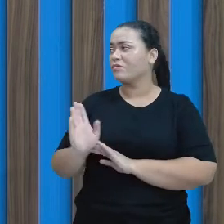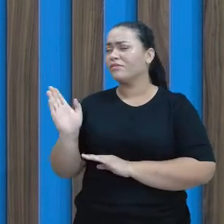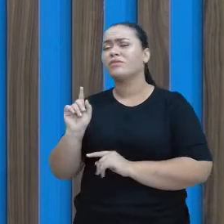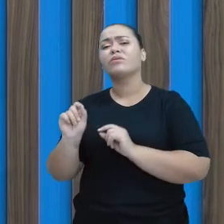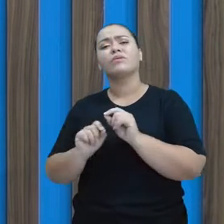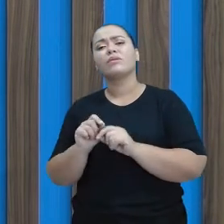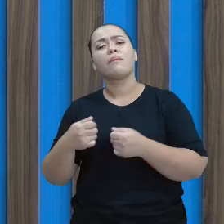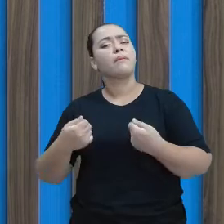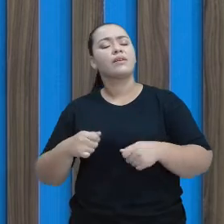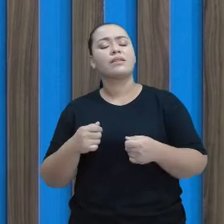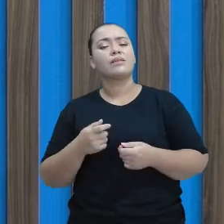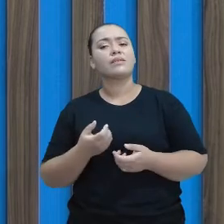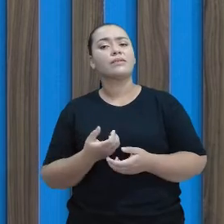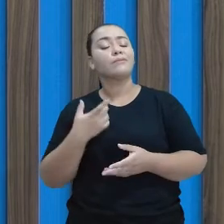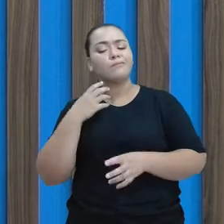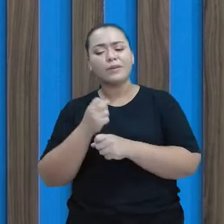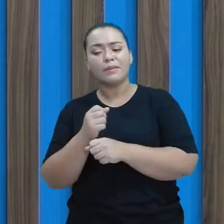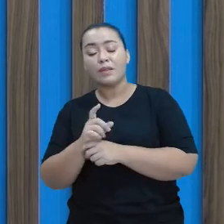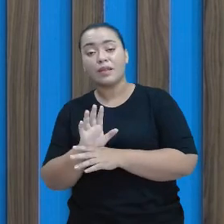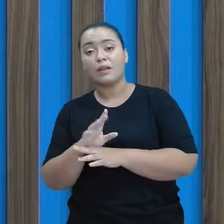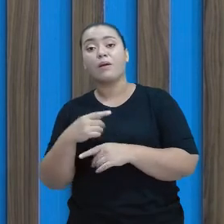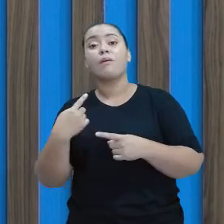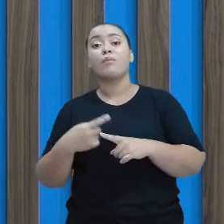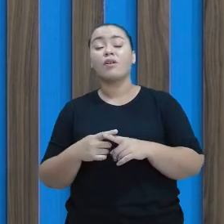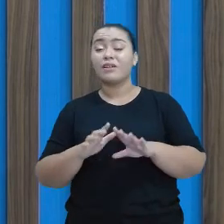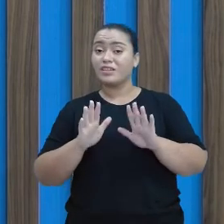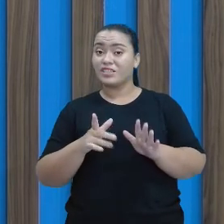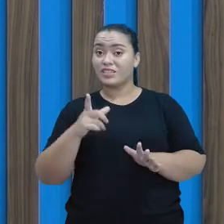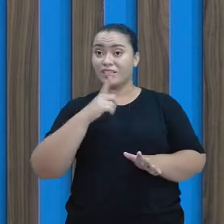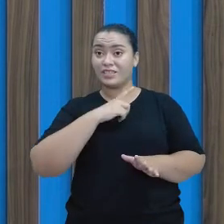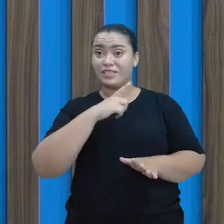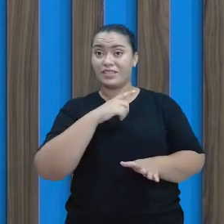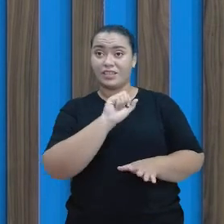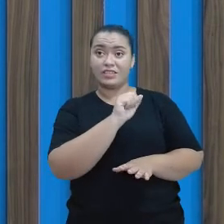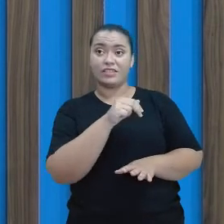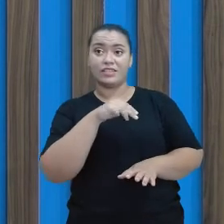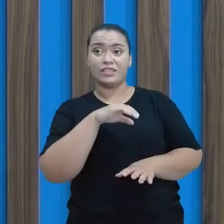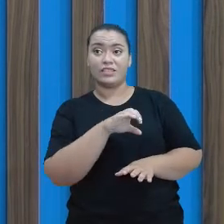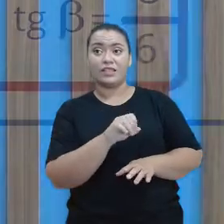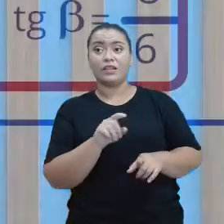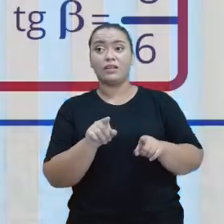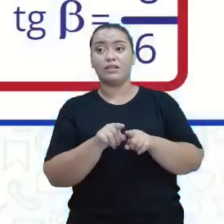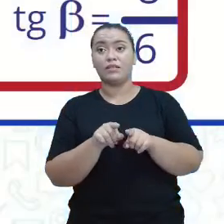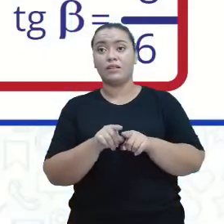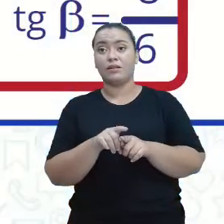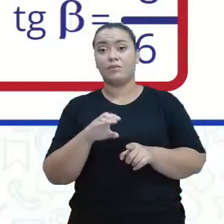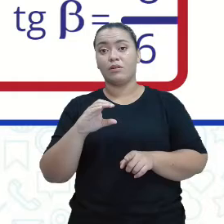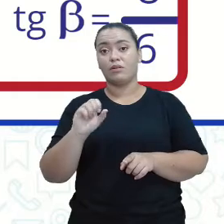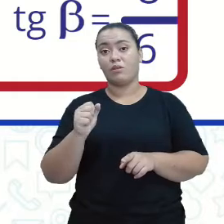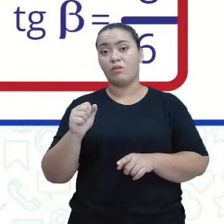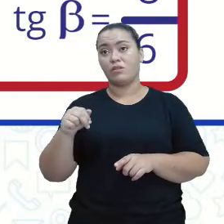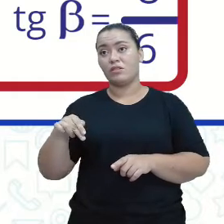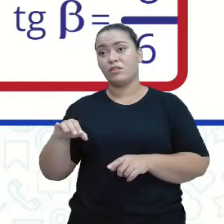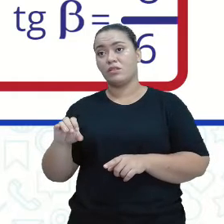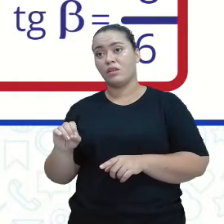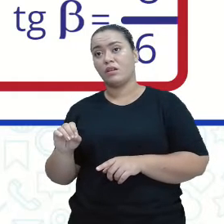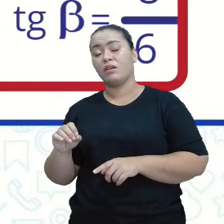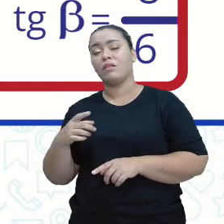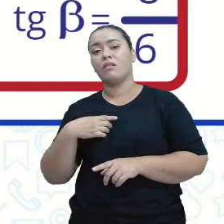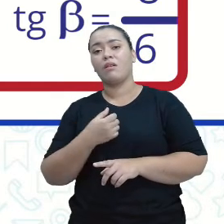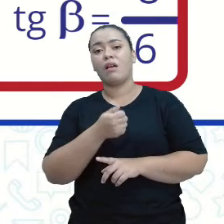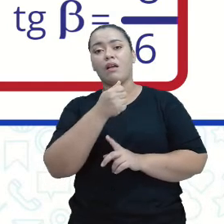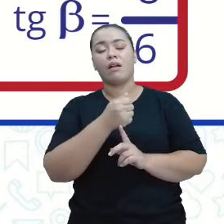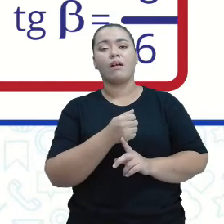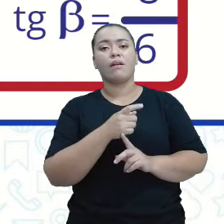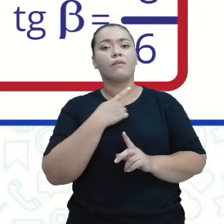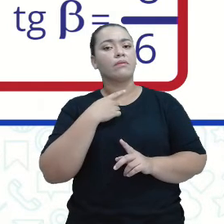precise calcular, certo? A gente calculou aí, calcula o seno, o cosseno e a tangente de alfa, e sem